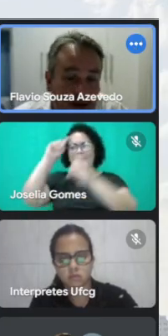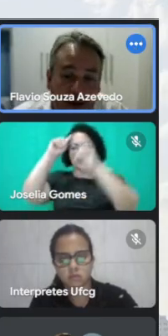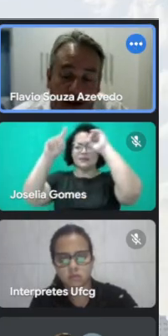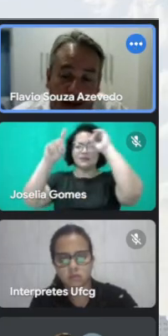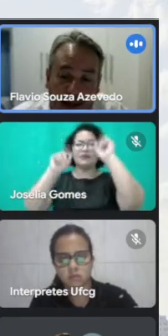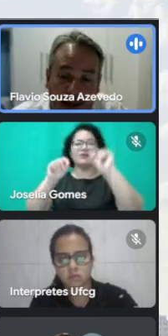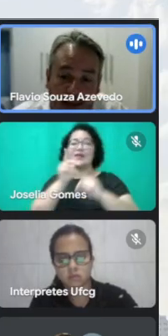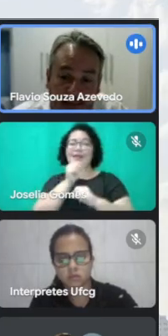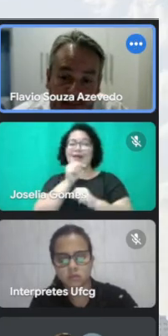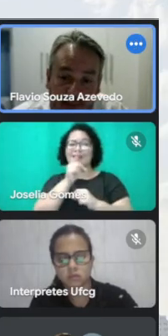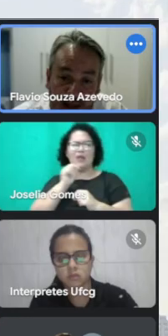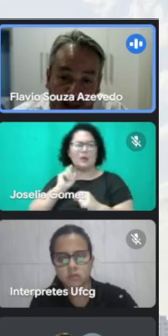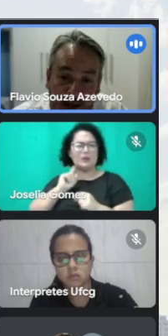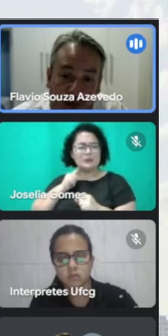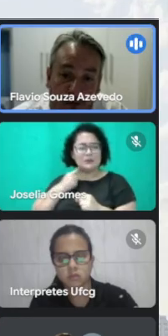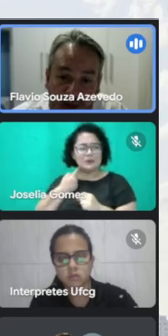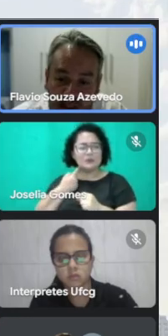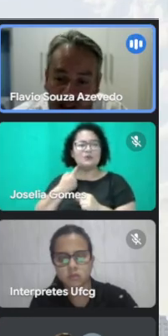poluídas